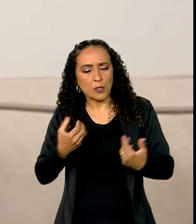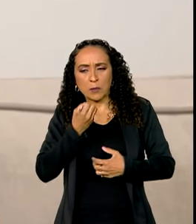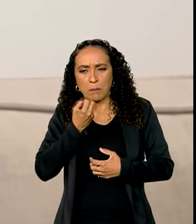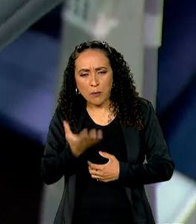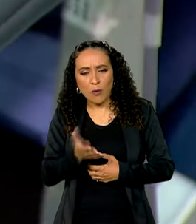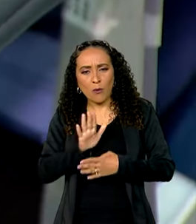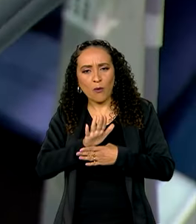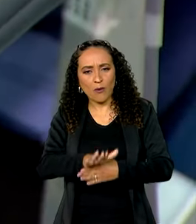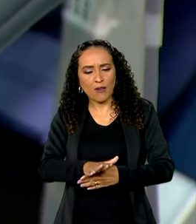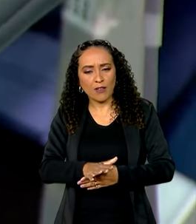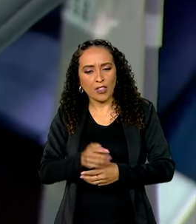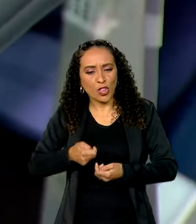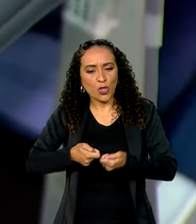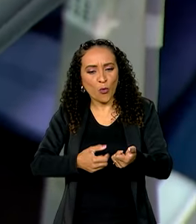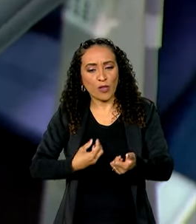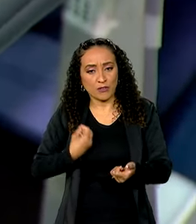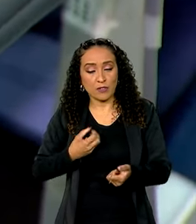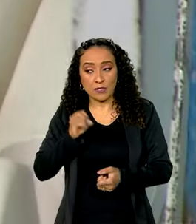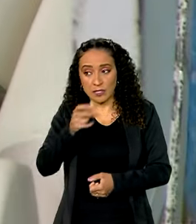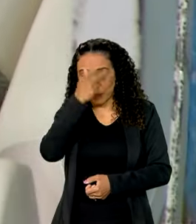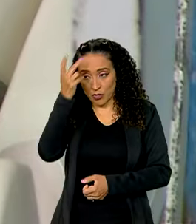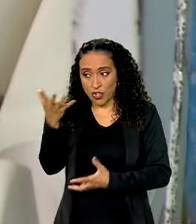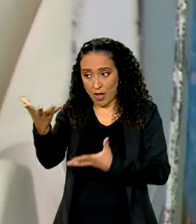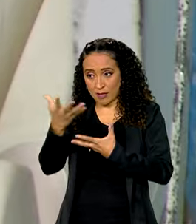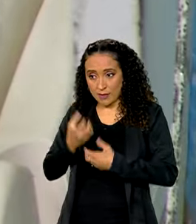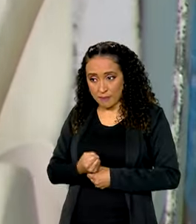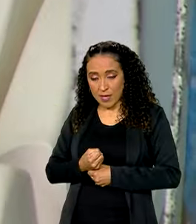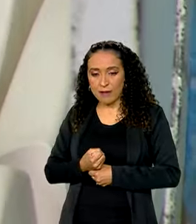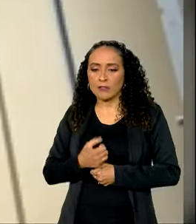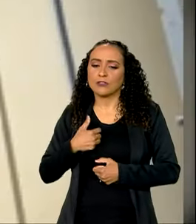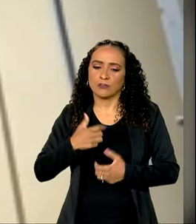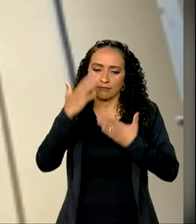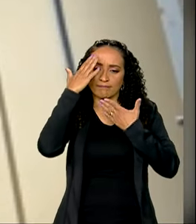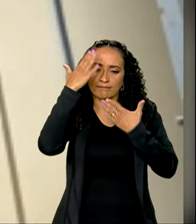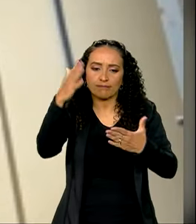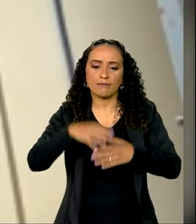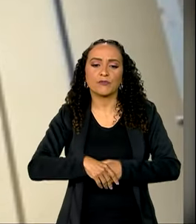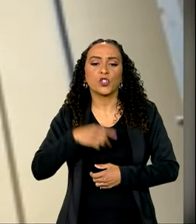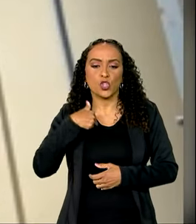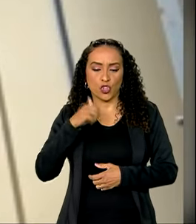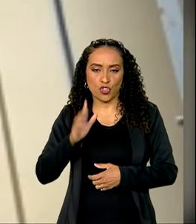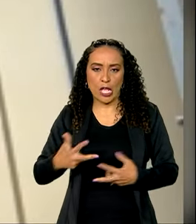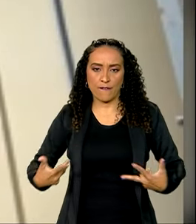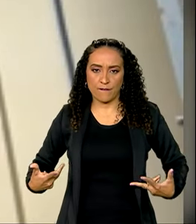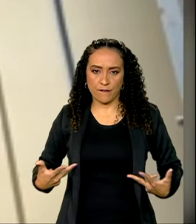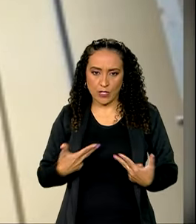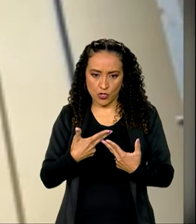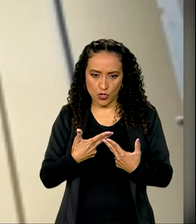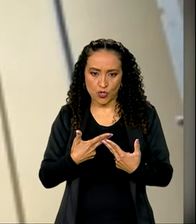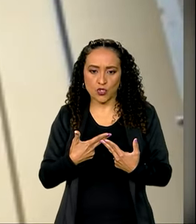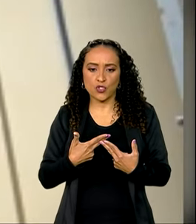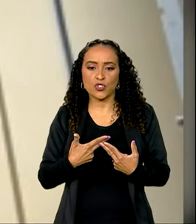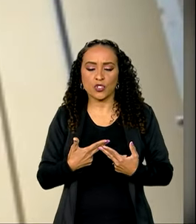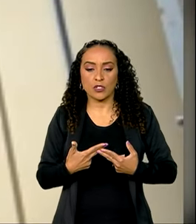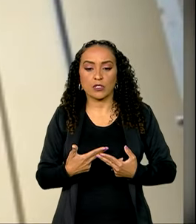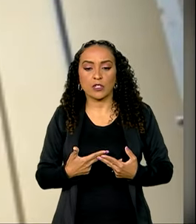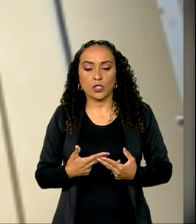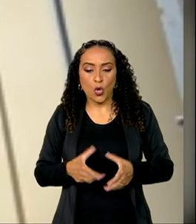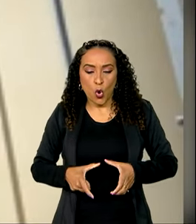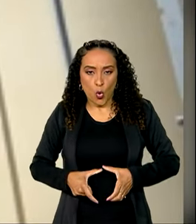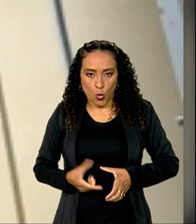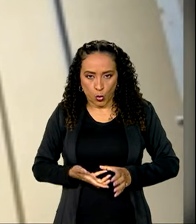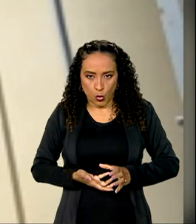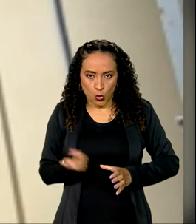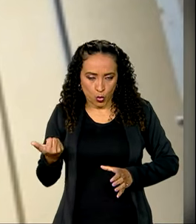vida mesmo. E para quem já recebeu a doação, fica a gratidão. Eu tive que fazer uma cirurgia de esterectomia, que foi a retirada do